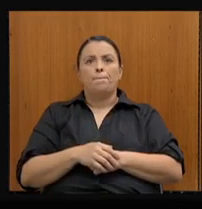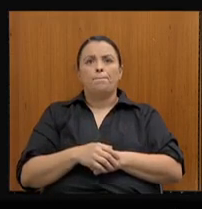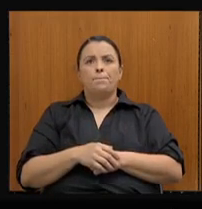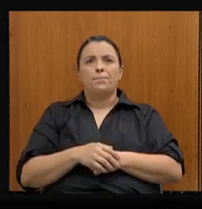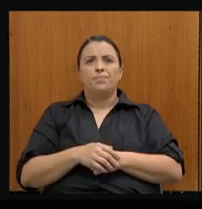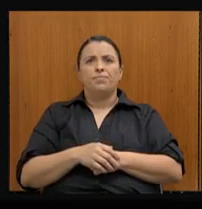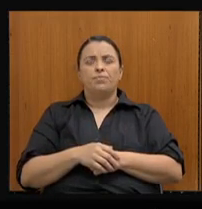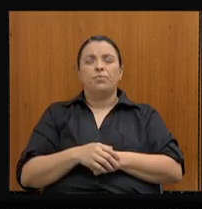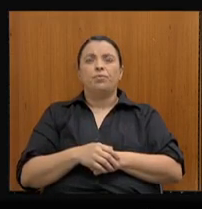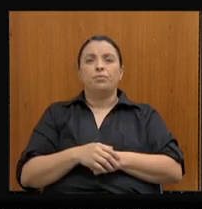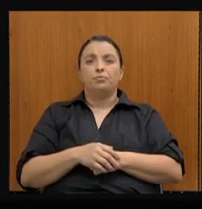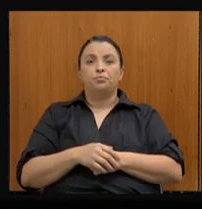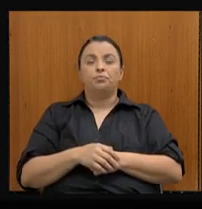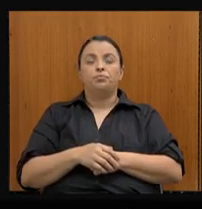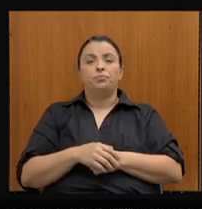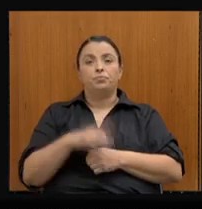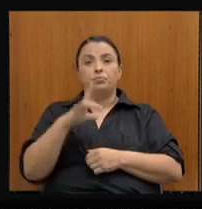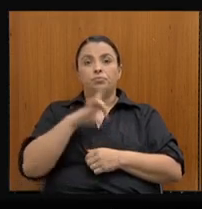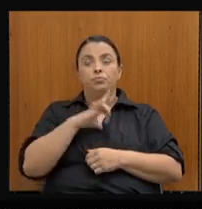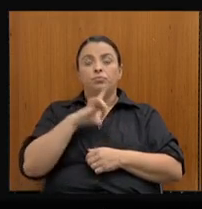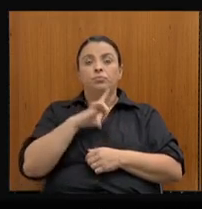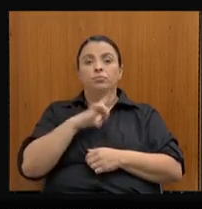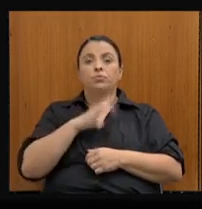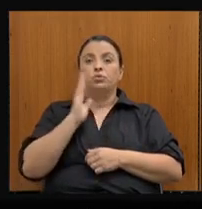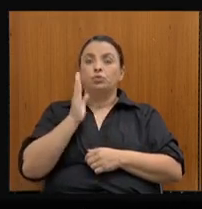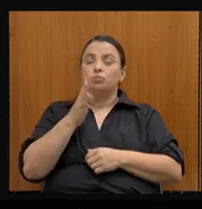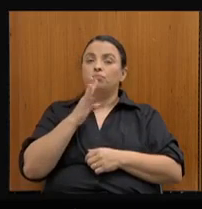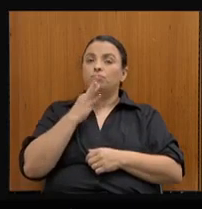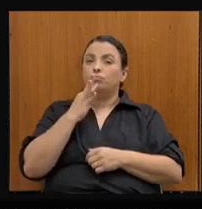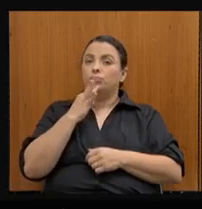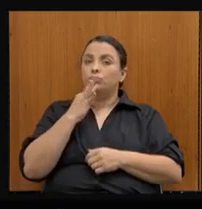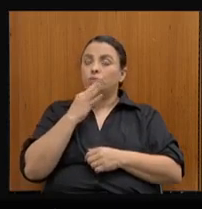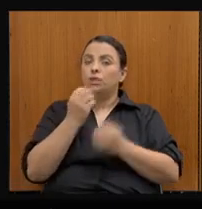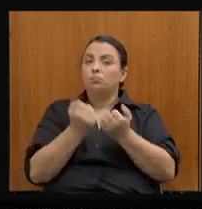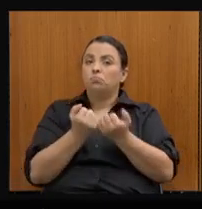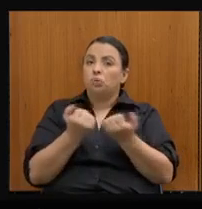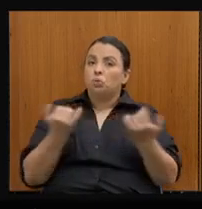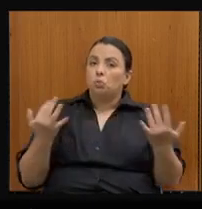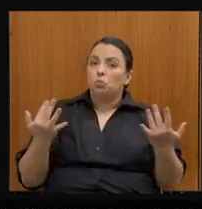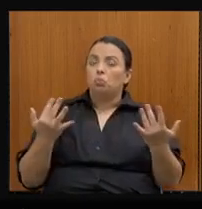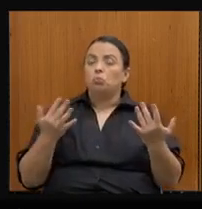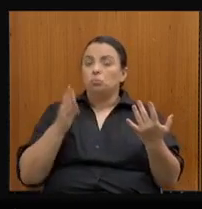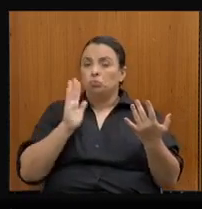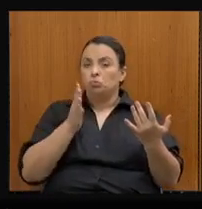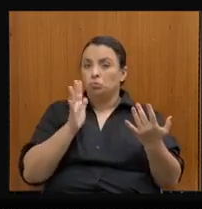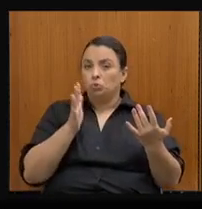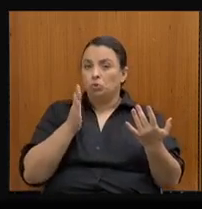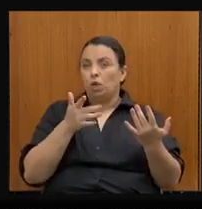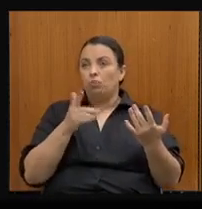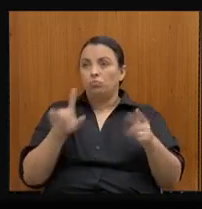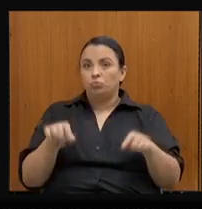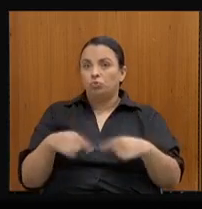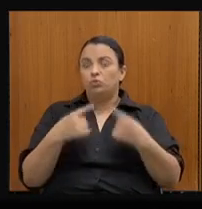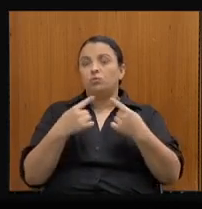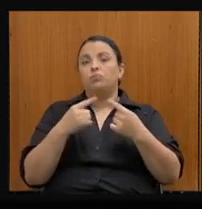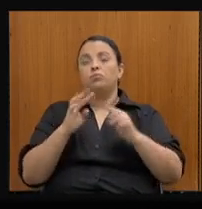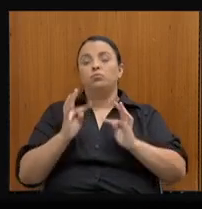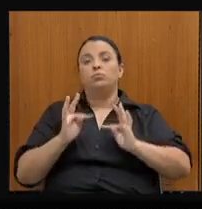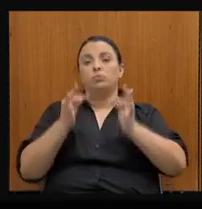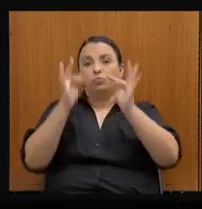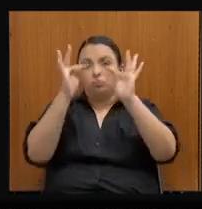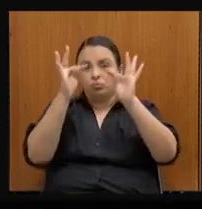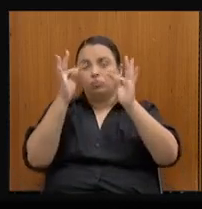aqui são conhecidas há algumas são conhecidos alguns desafios tecnológicos